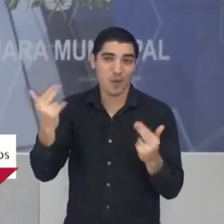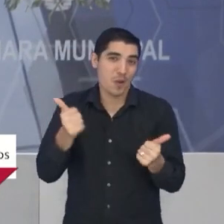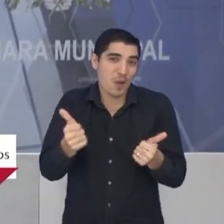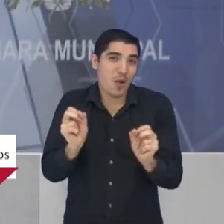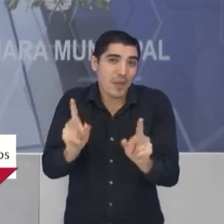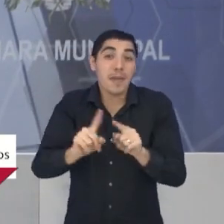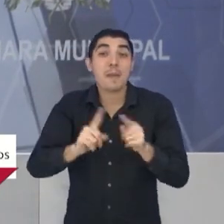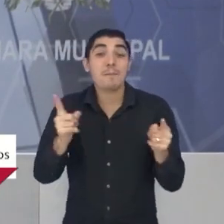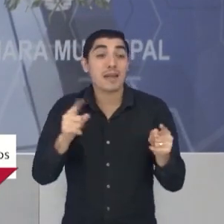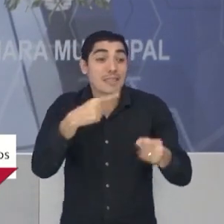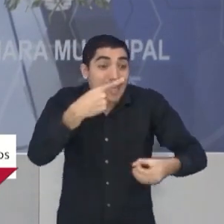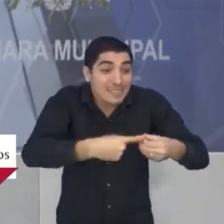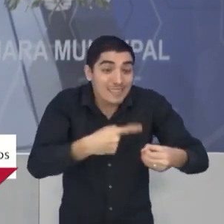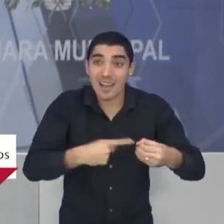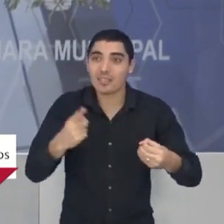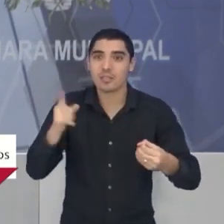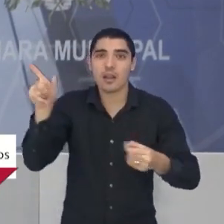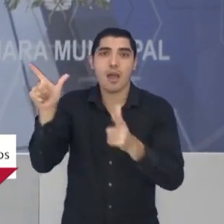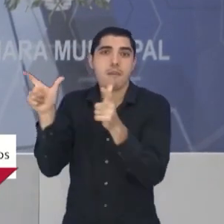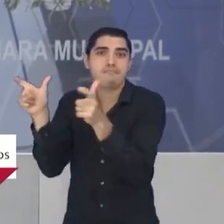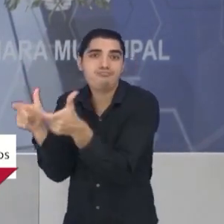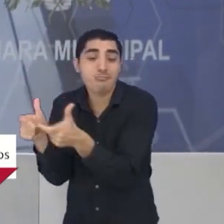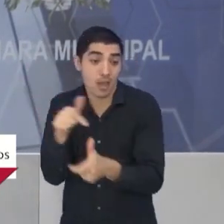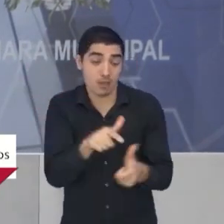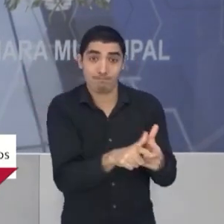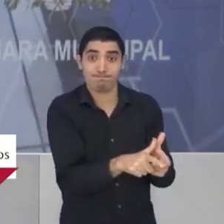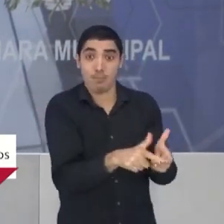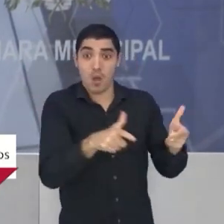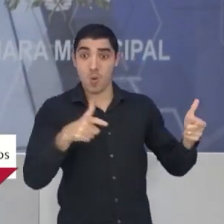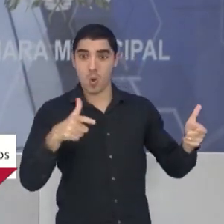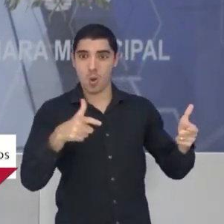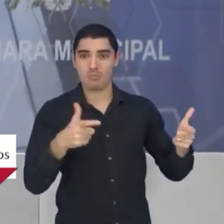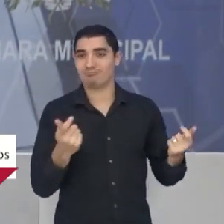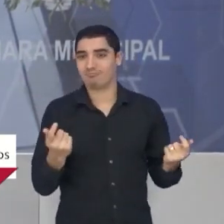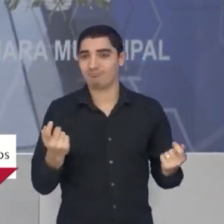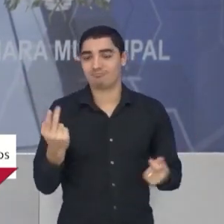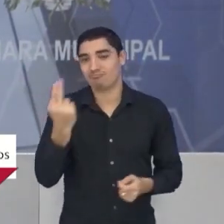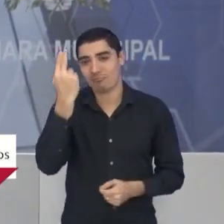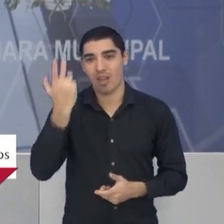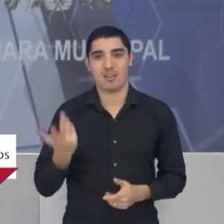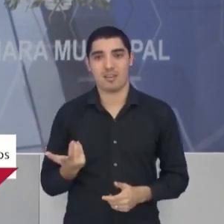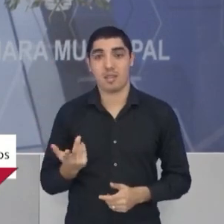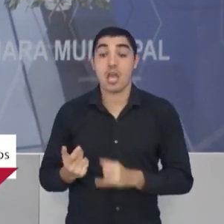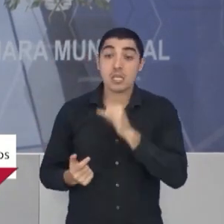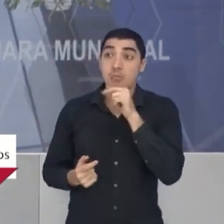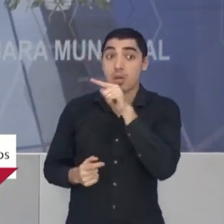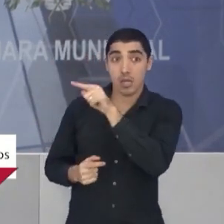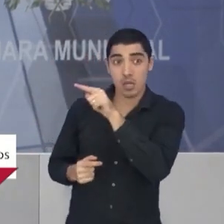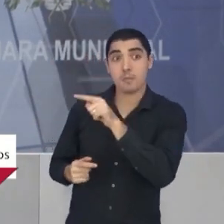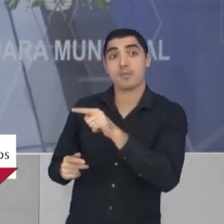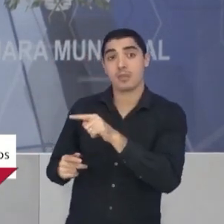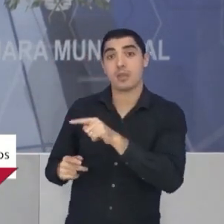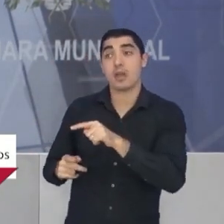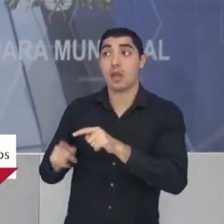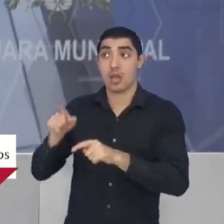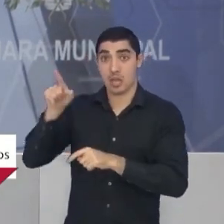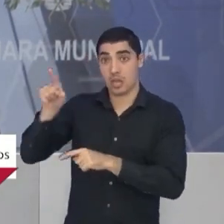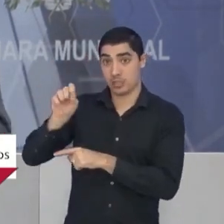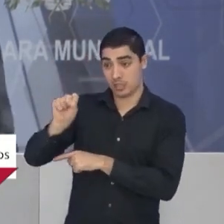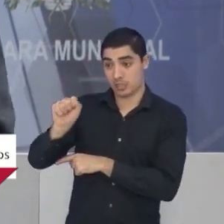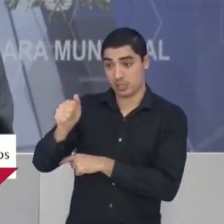comparar São José do Barreiro com Monter Lobato ou com